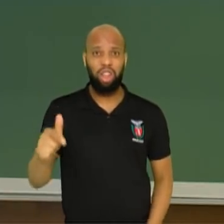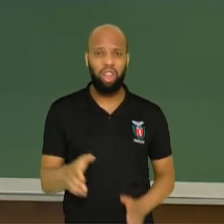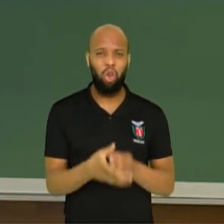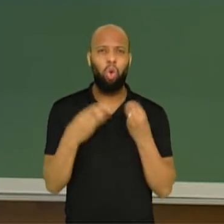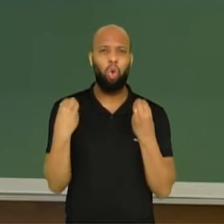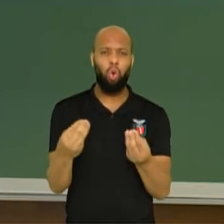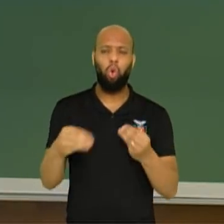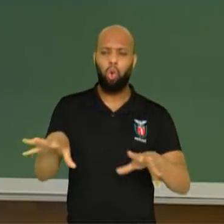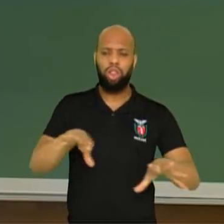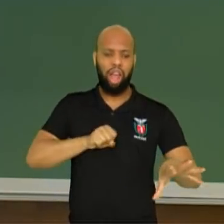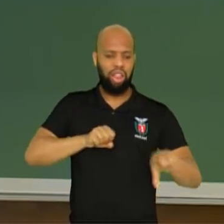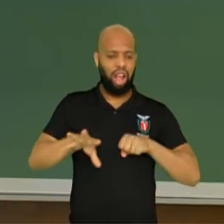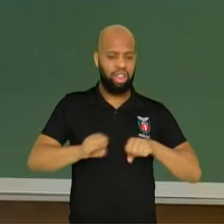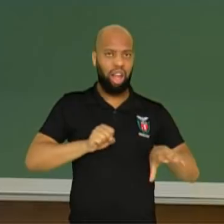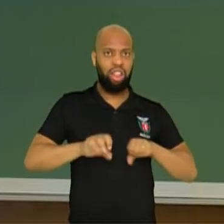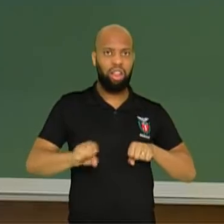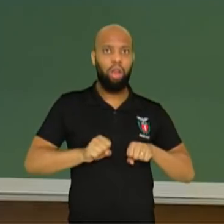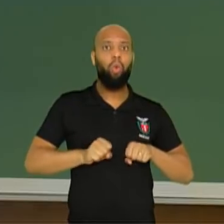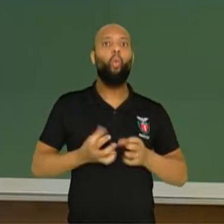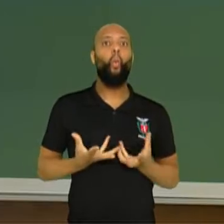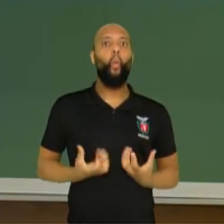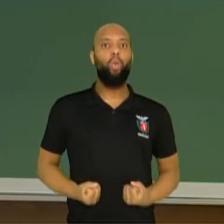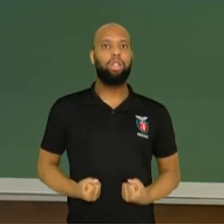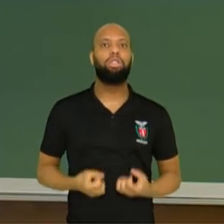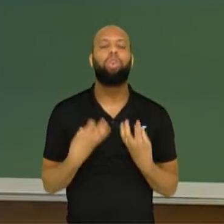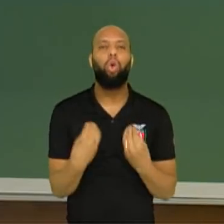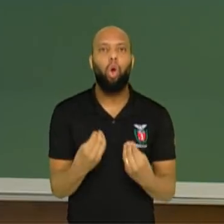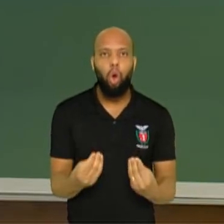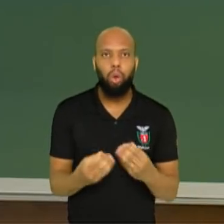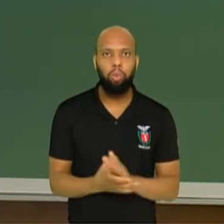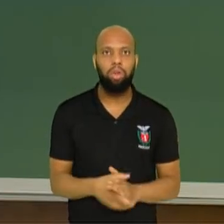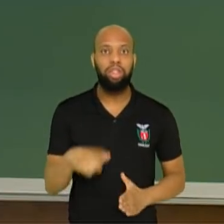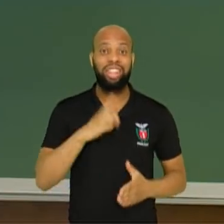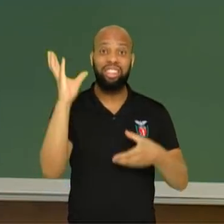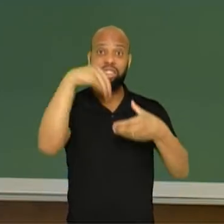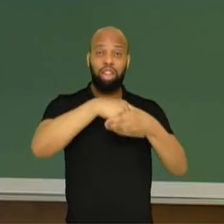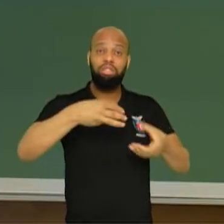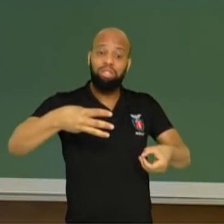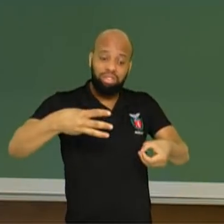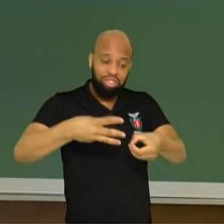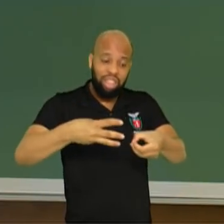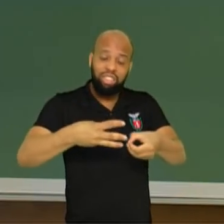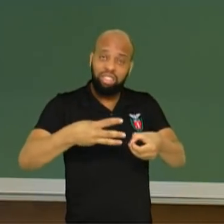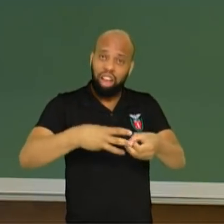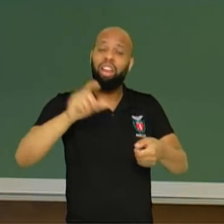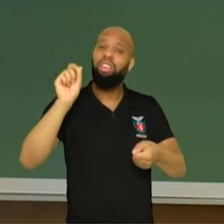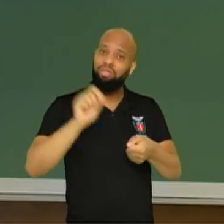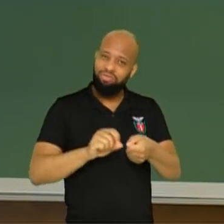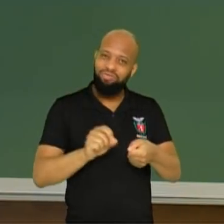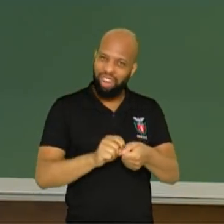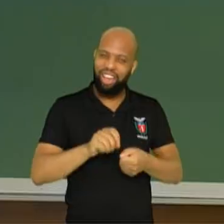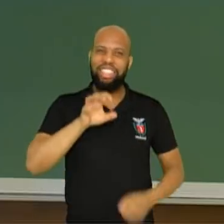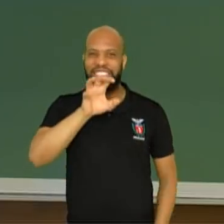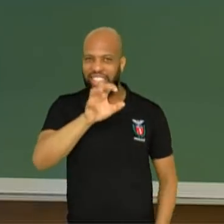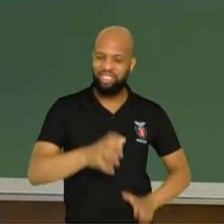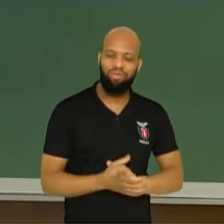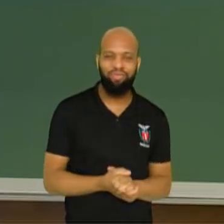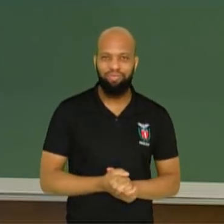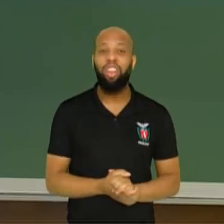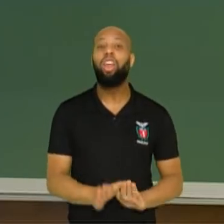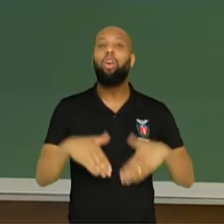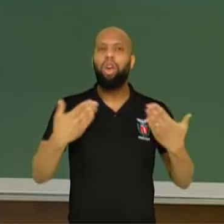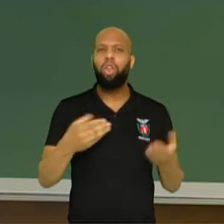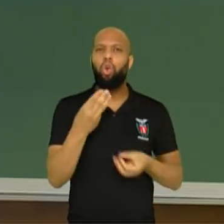vai absorver tudo isso? Ela faz essa digestão intracelular, que é dentro da célula. E aí, para